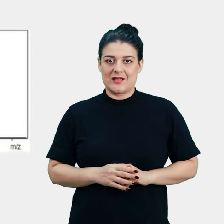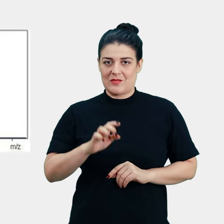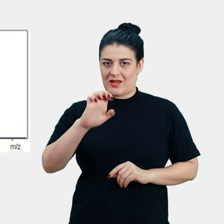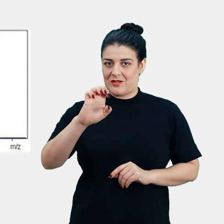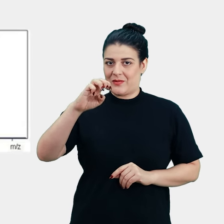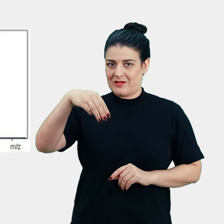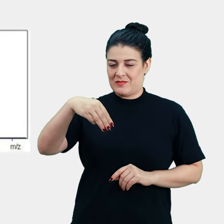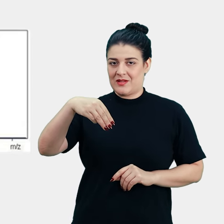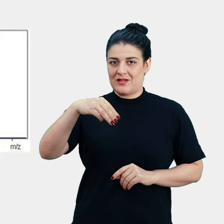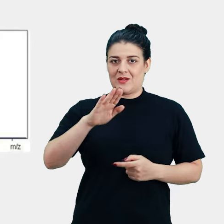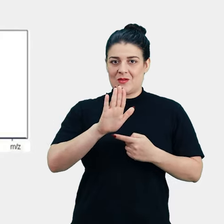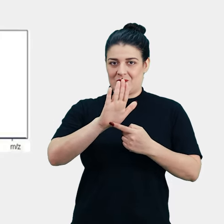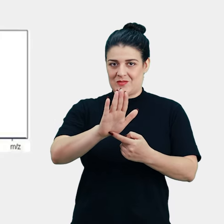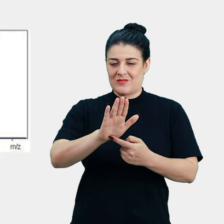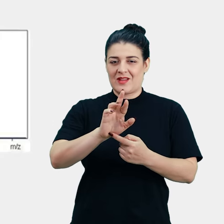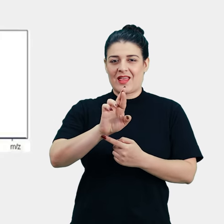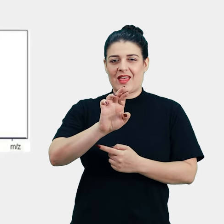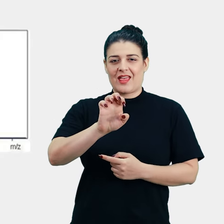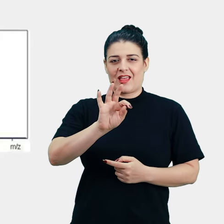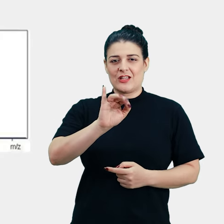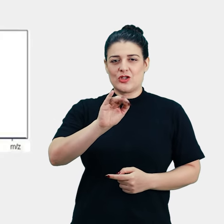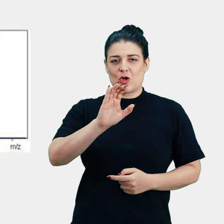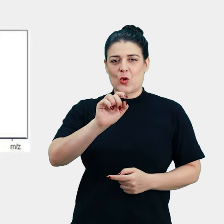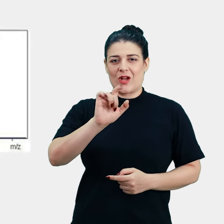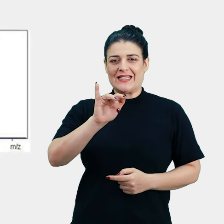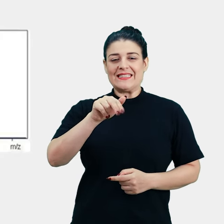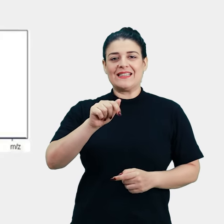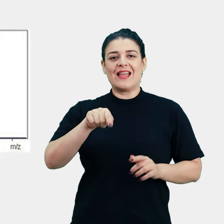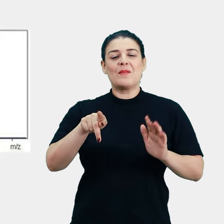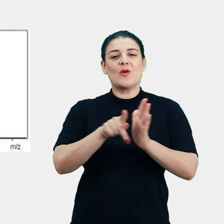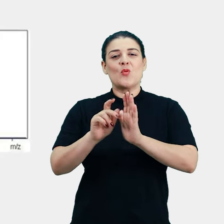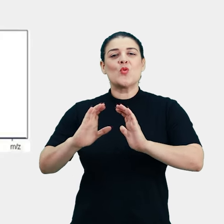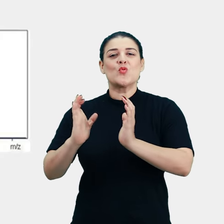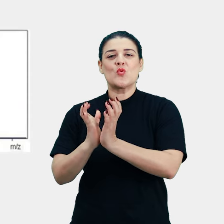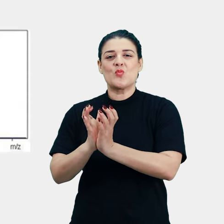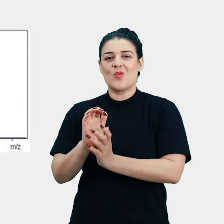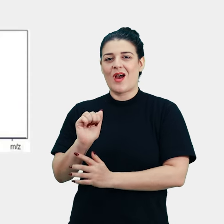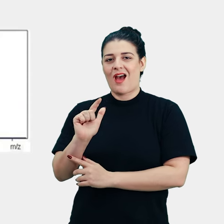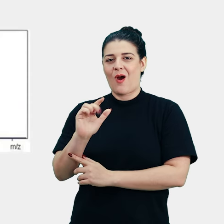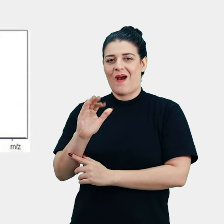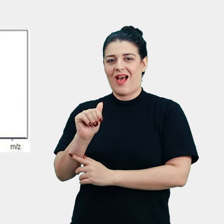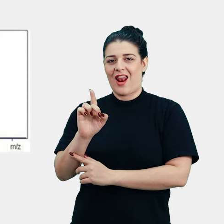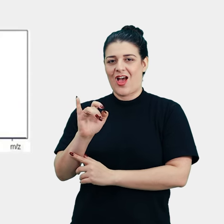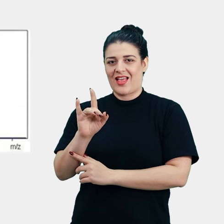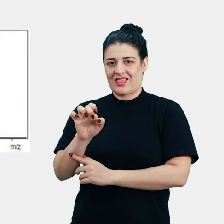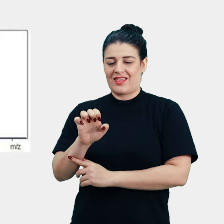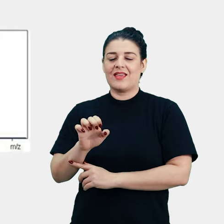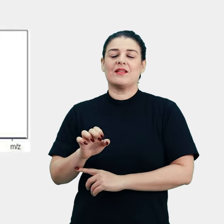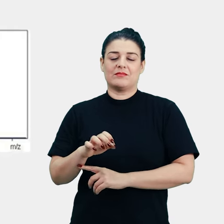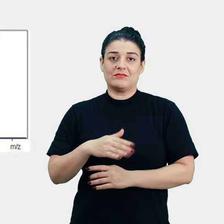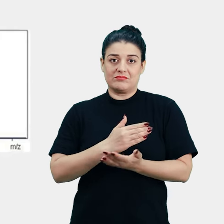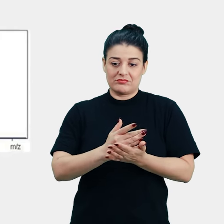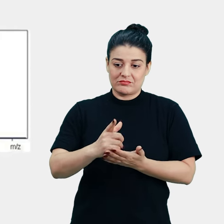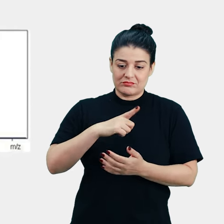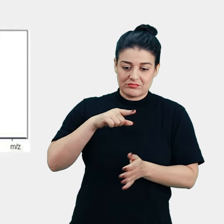espectro de massas da reticulina, que é um alcaloide, tá? Então, olha aqui. Inicialmente, a